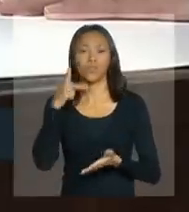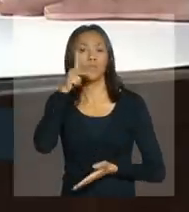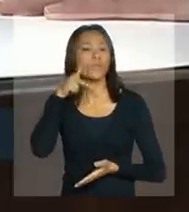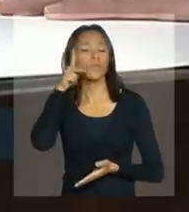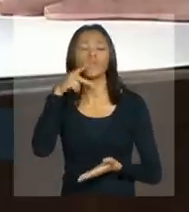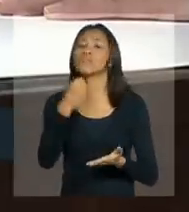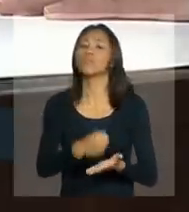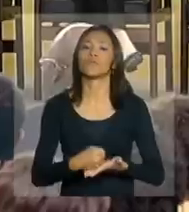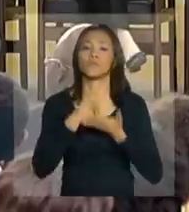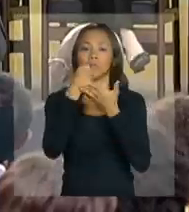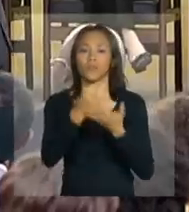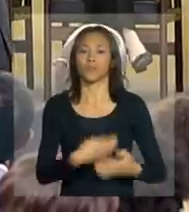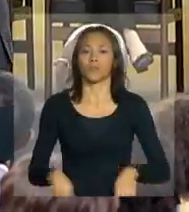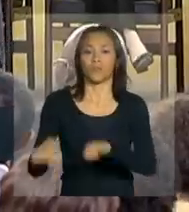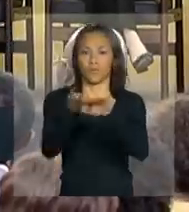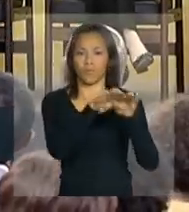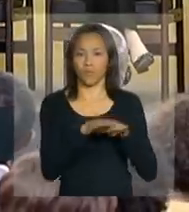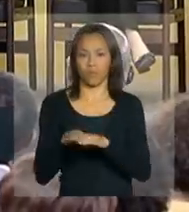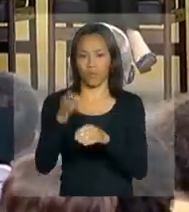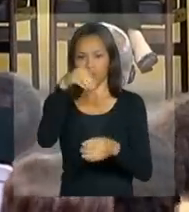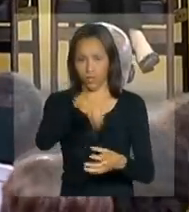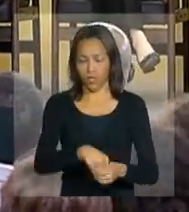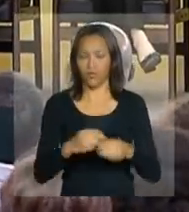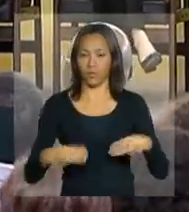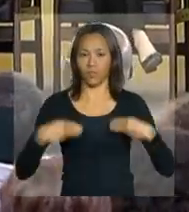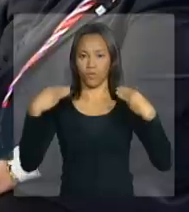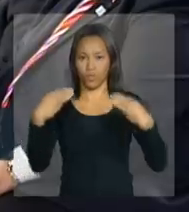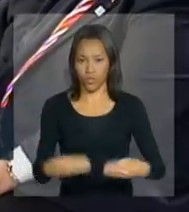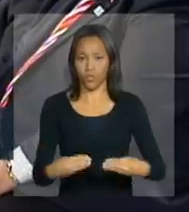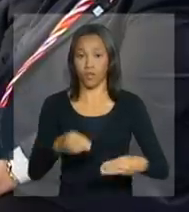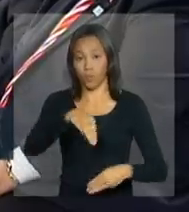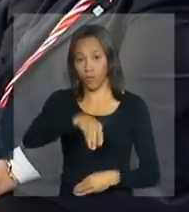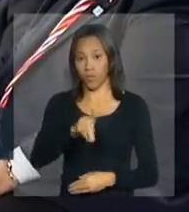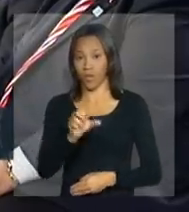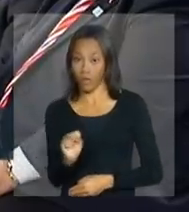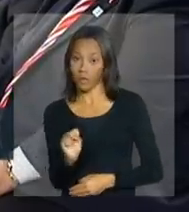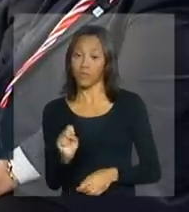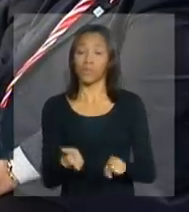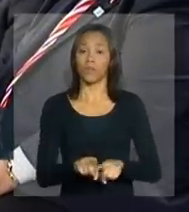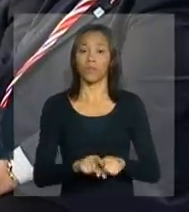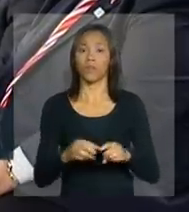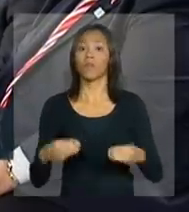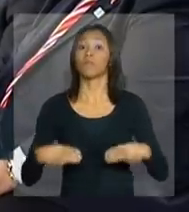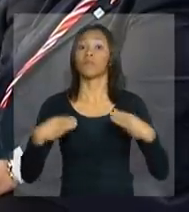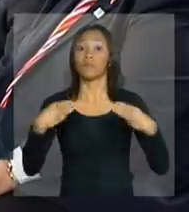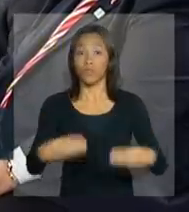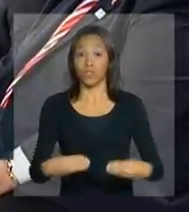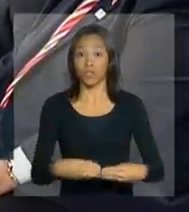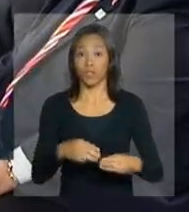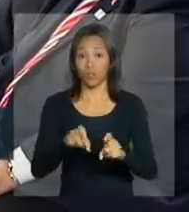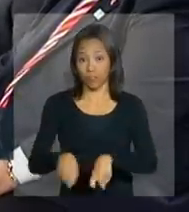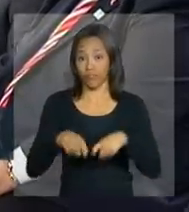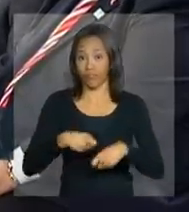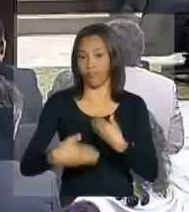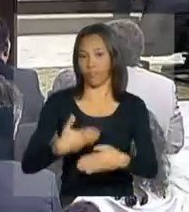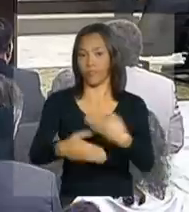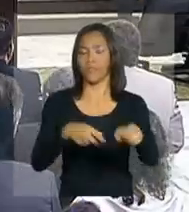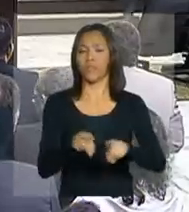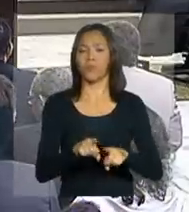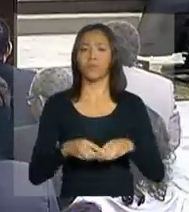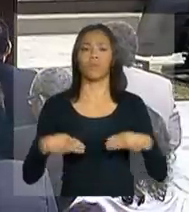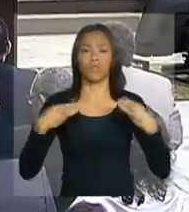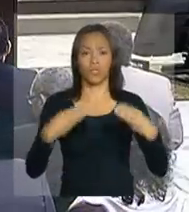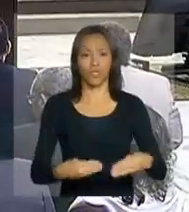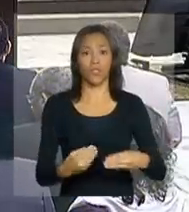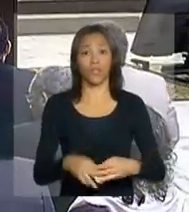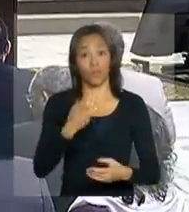promoção da Igualdade racial Ministério do Desenvolvimento Social e combate à fome Ministério do Desenvolvimento Agrário e o ministério da cultura